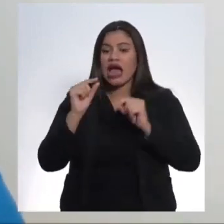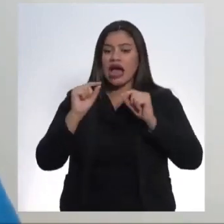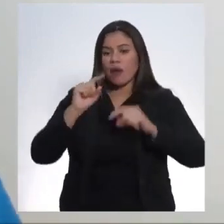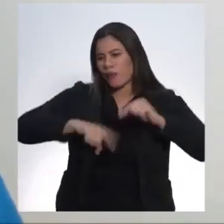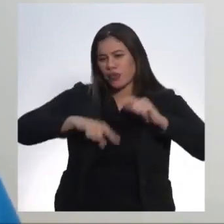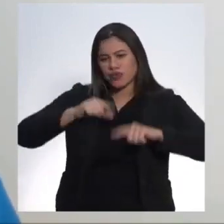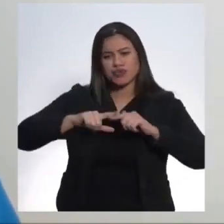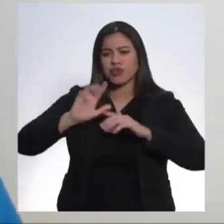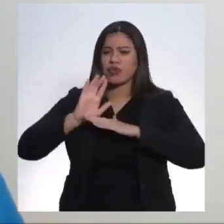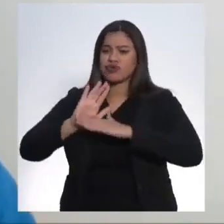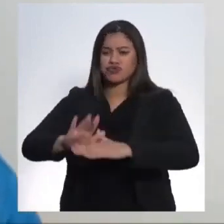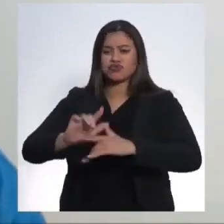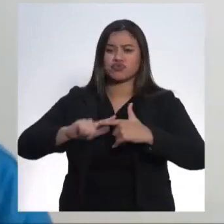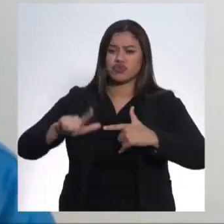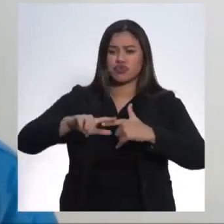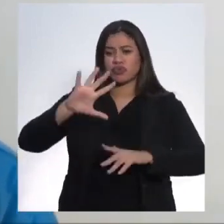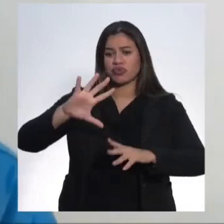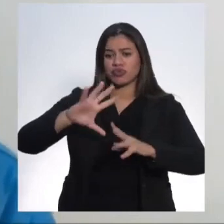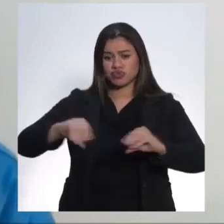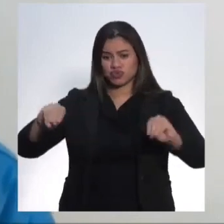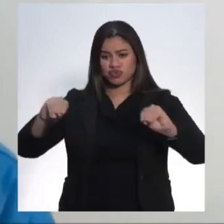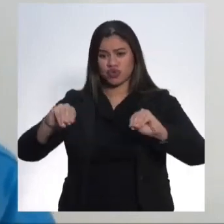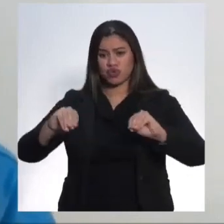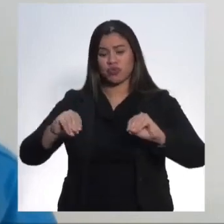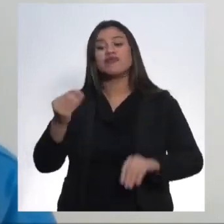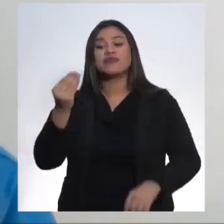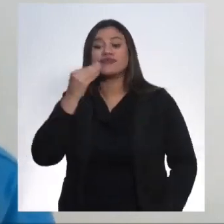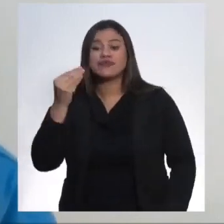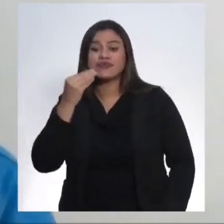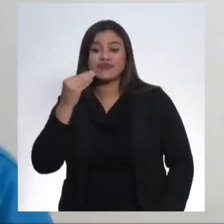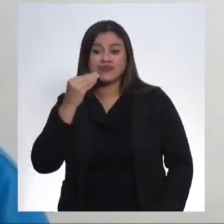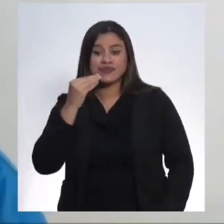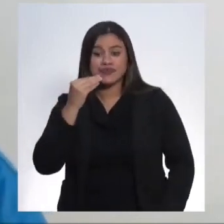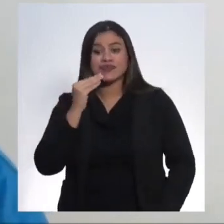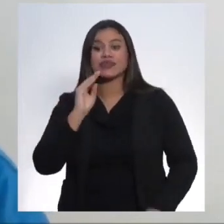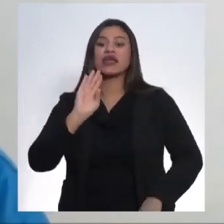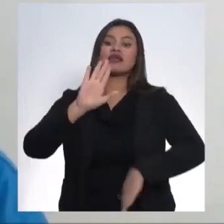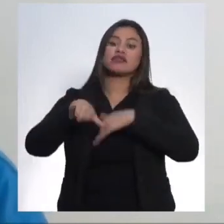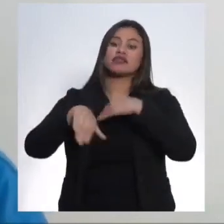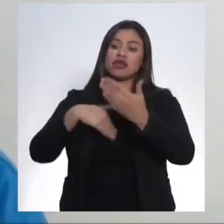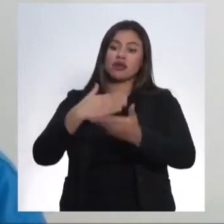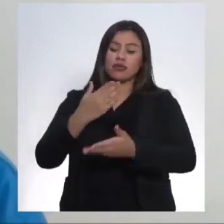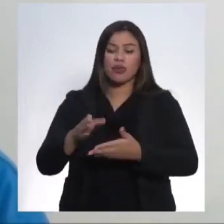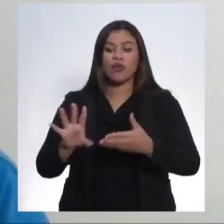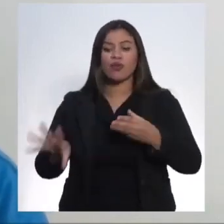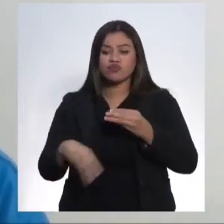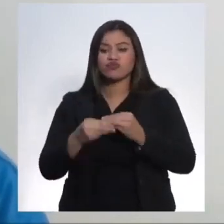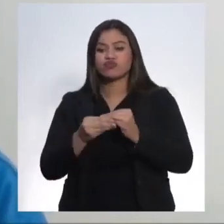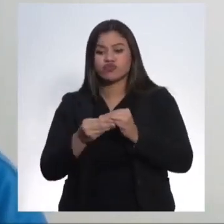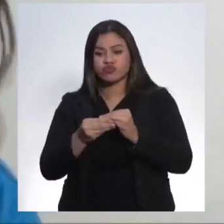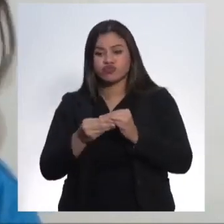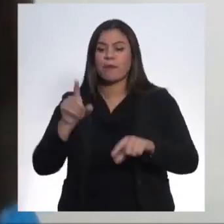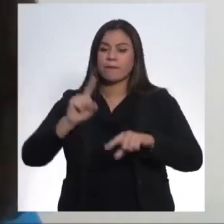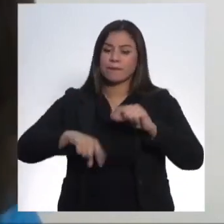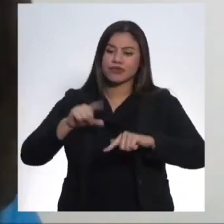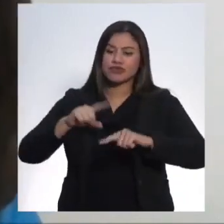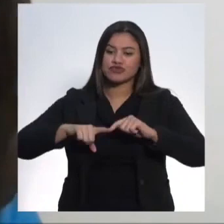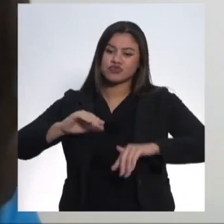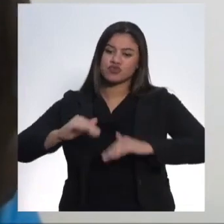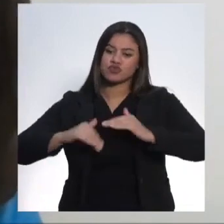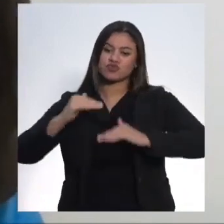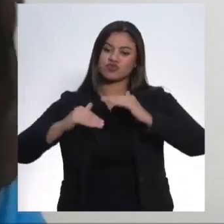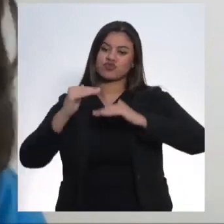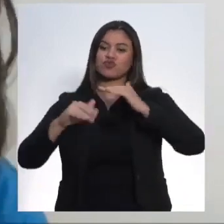esse problema, testa essa solução e implementa para continuar aprimorando esse produto, essa